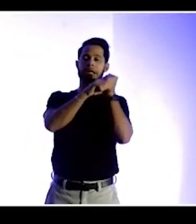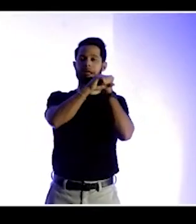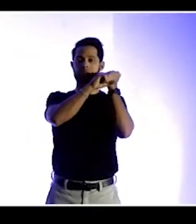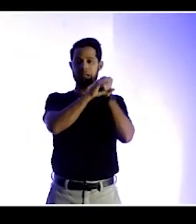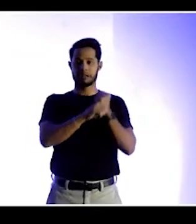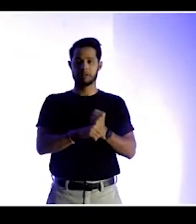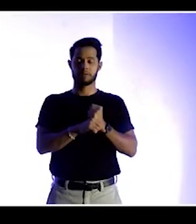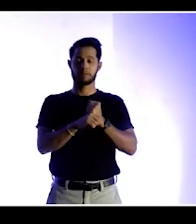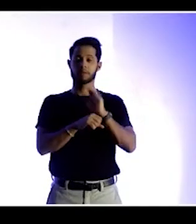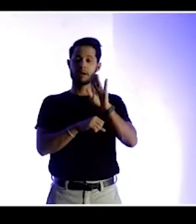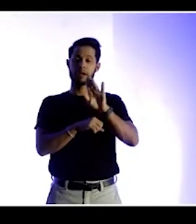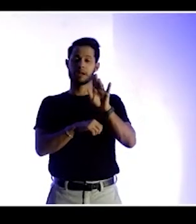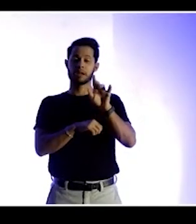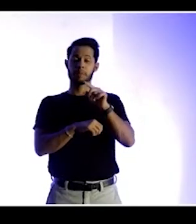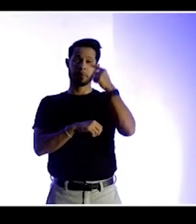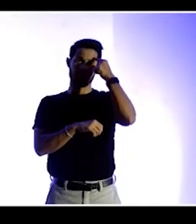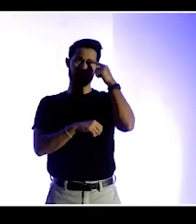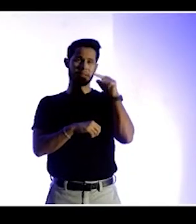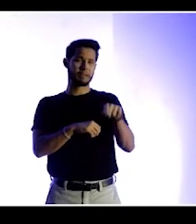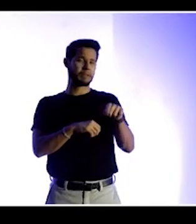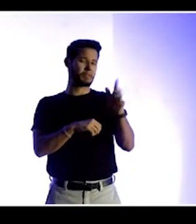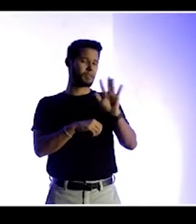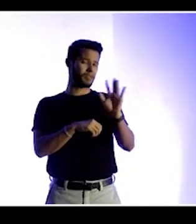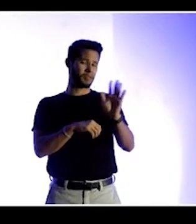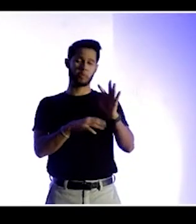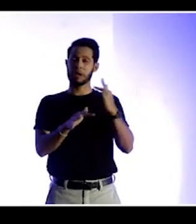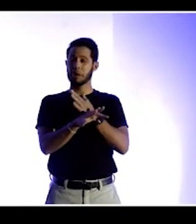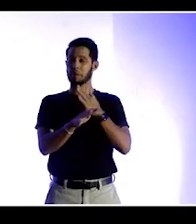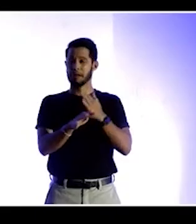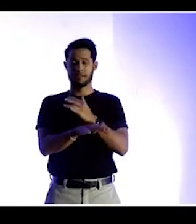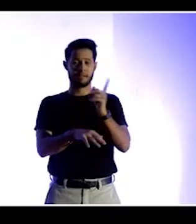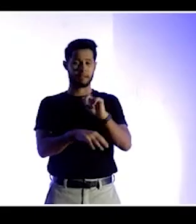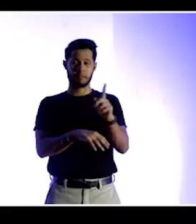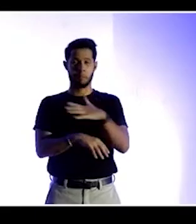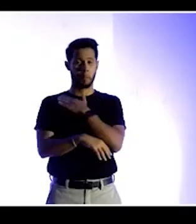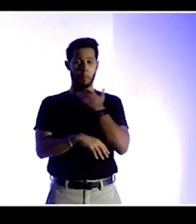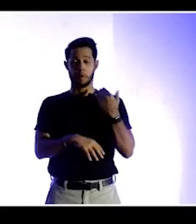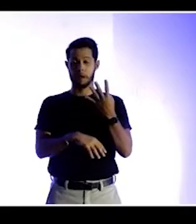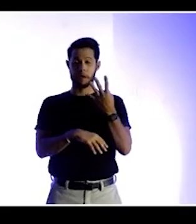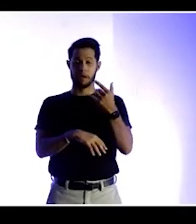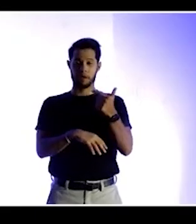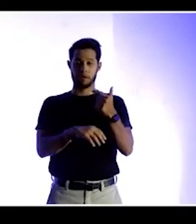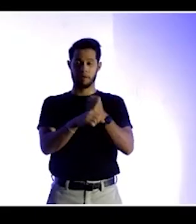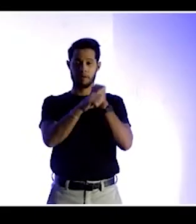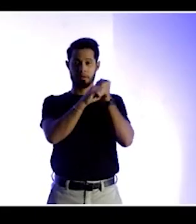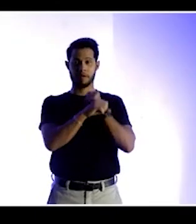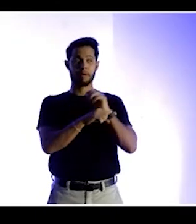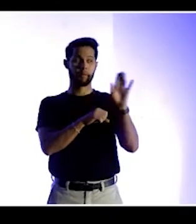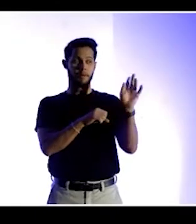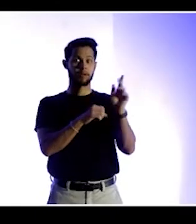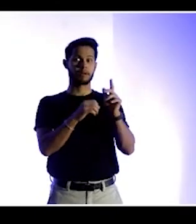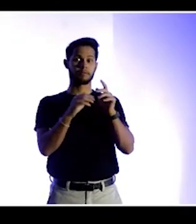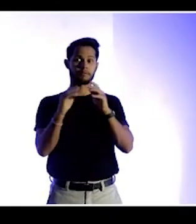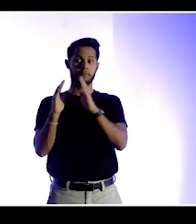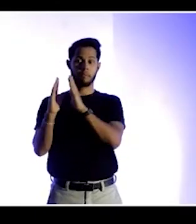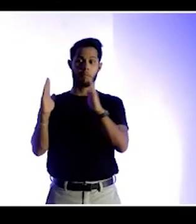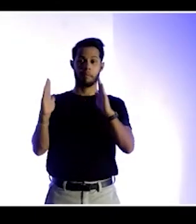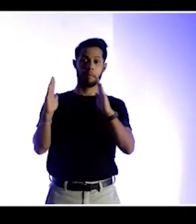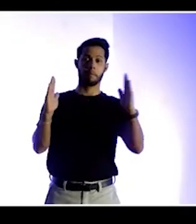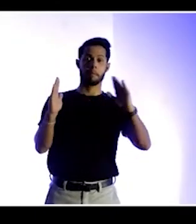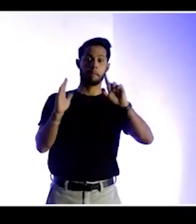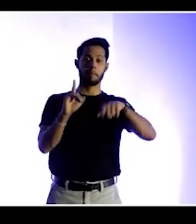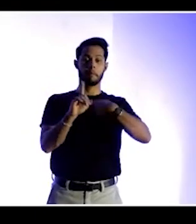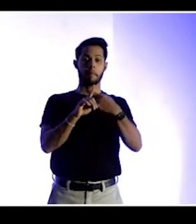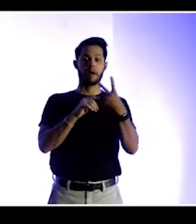durar 42 anos. Ele já está na estica aqui, tá? Ele já durou mais do que os 25 anos da garantia que os fabricantes dão para o módulo